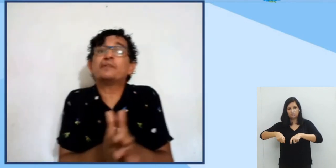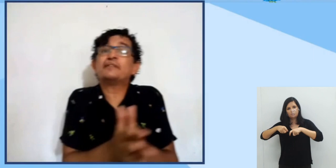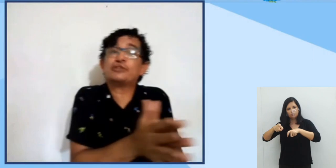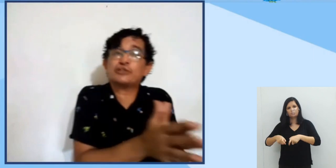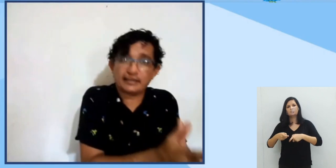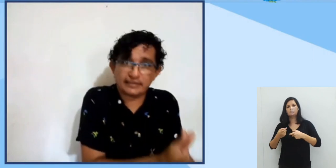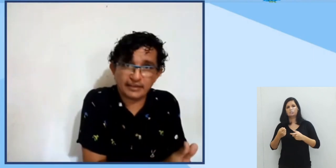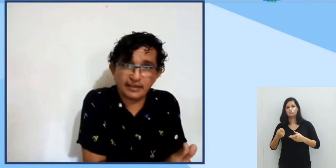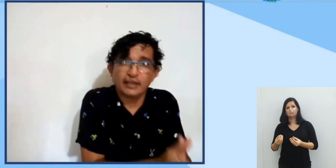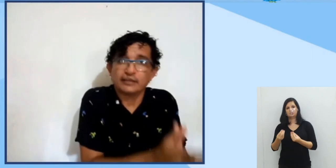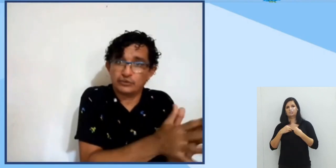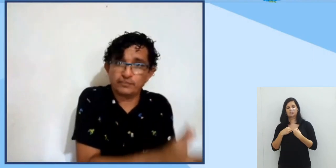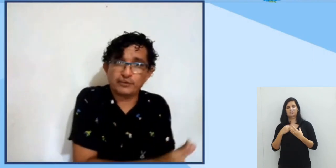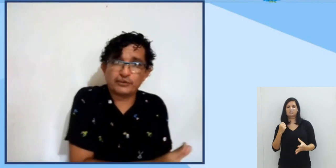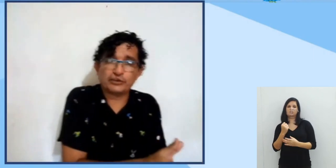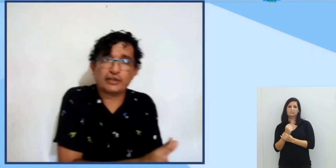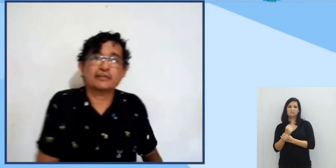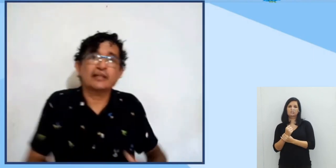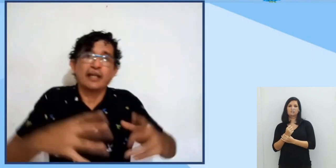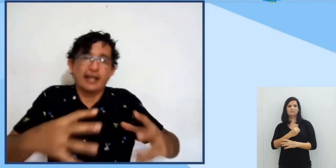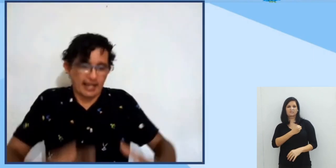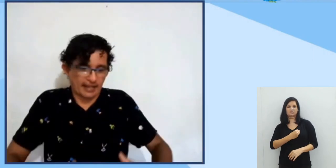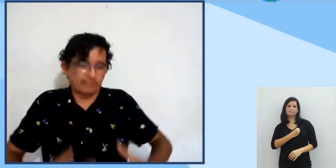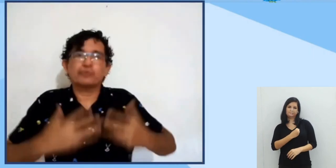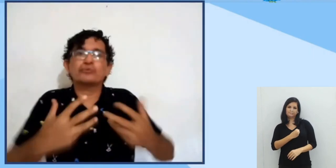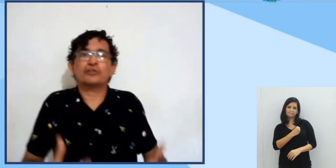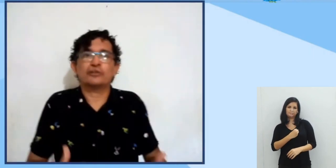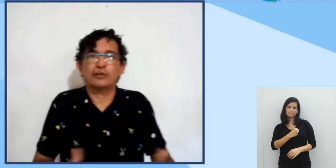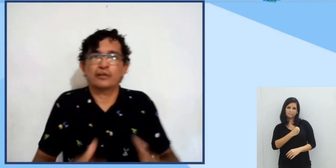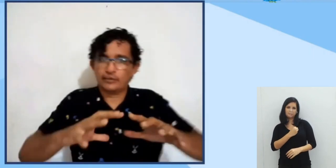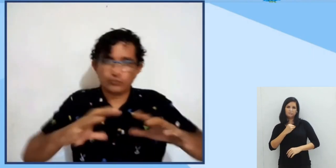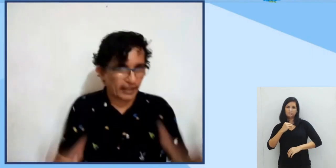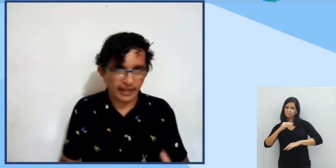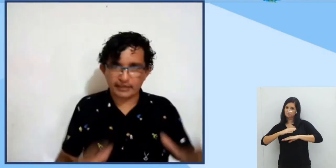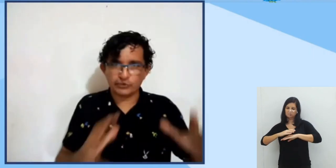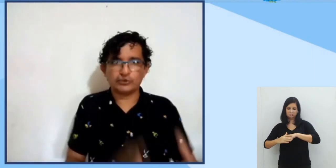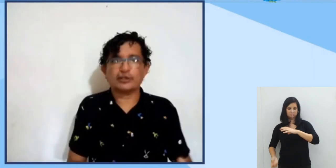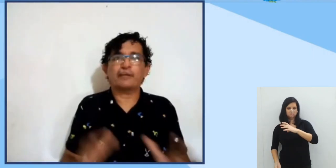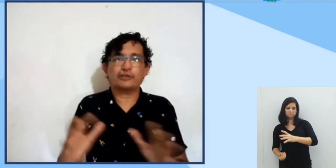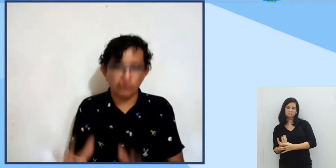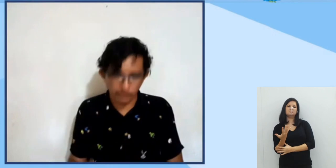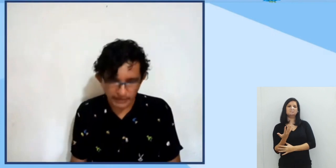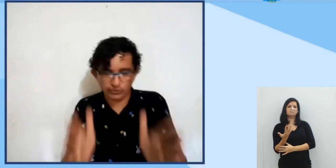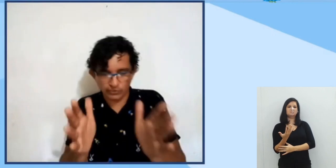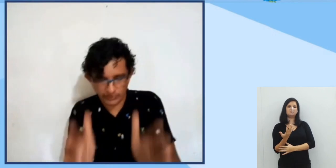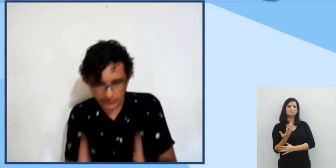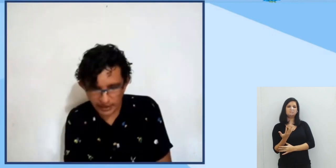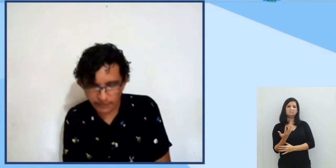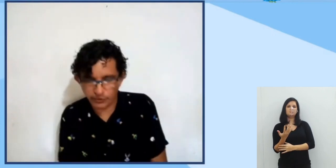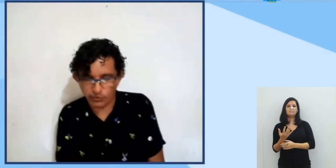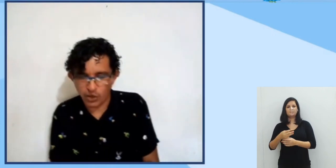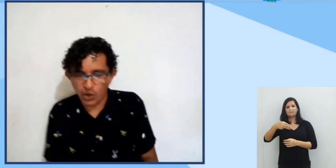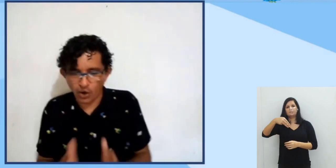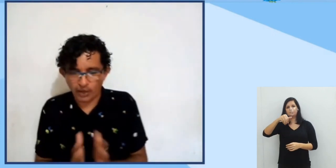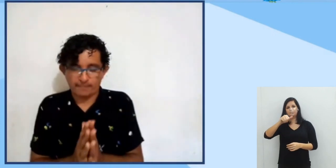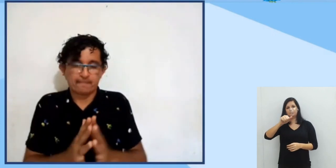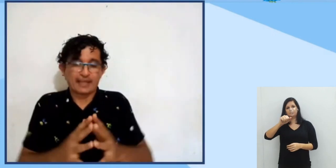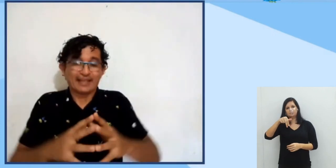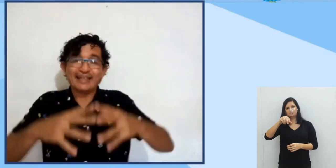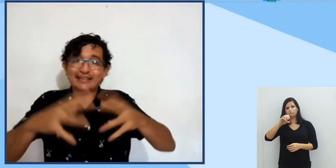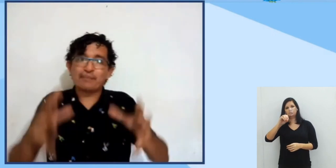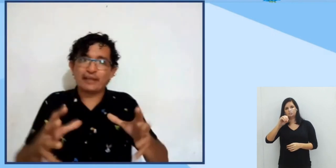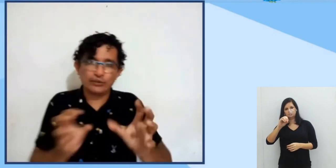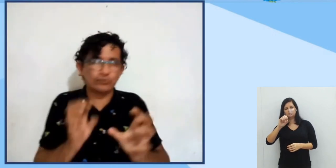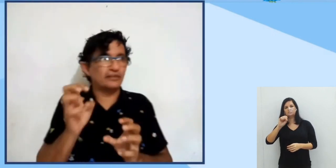de subsistência era produzida. Era justamente no manso servil.